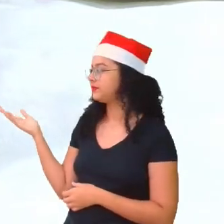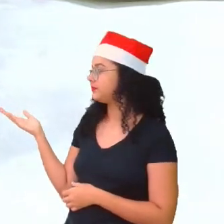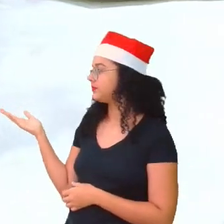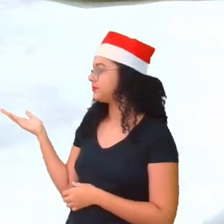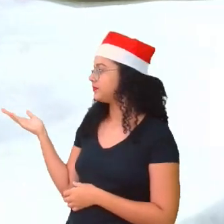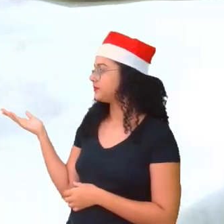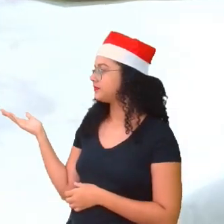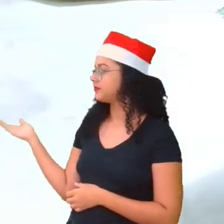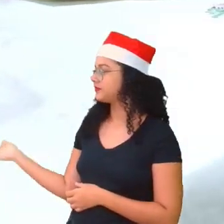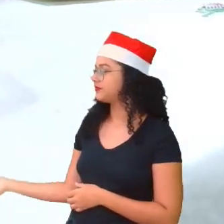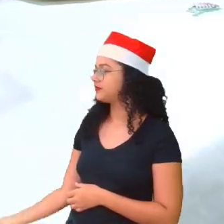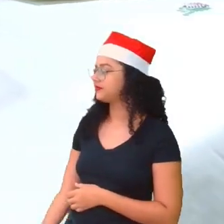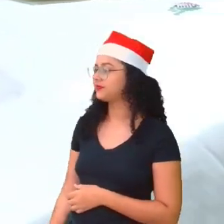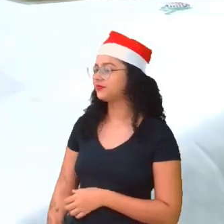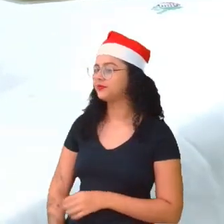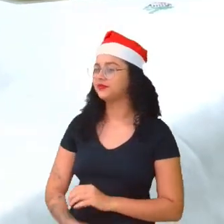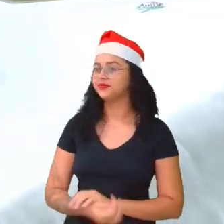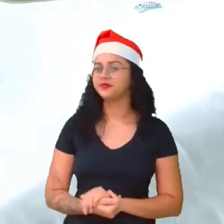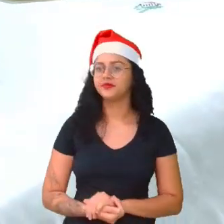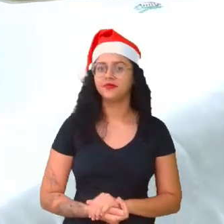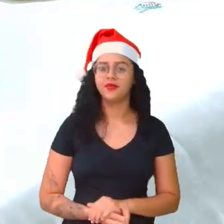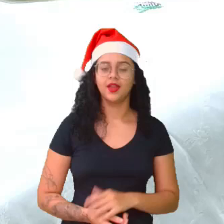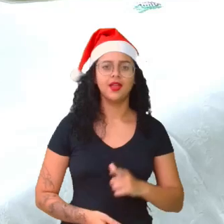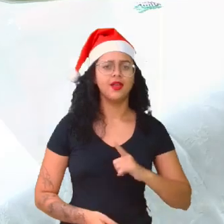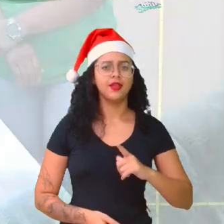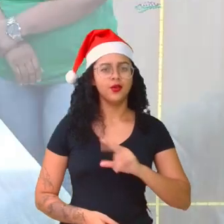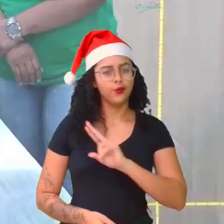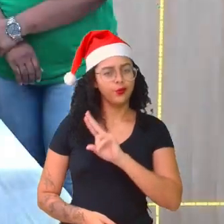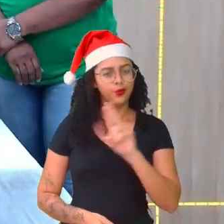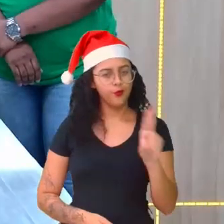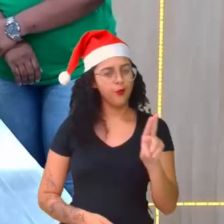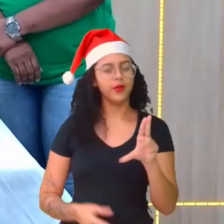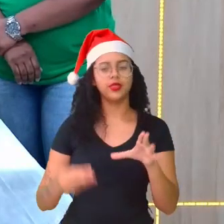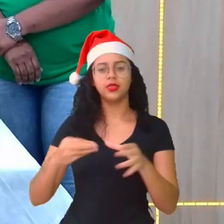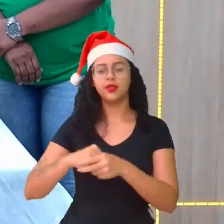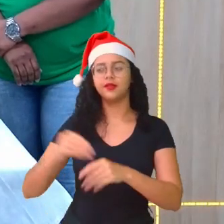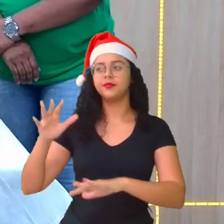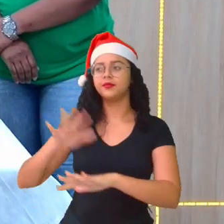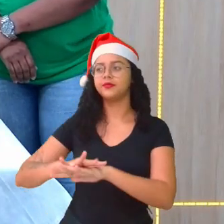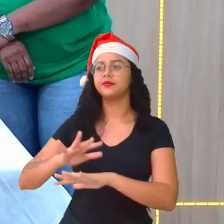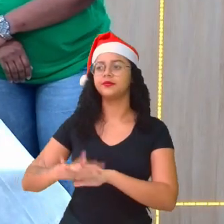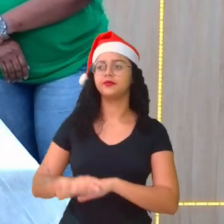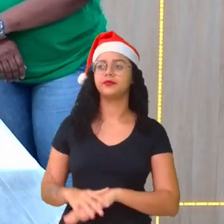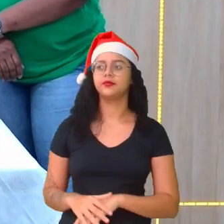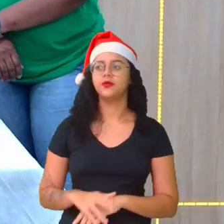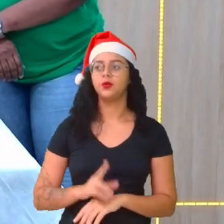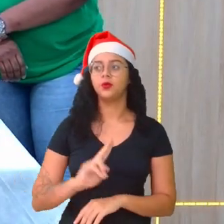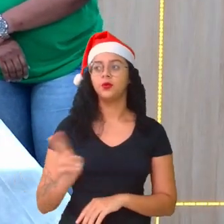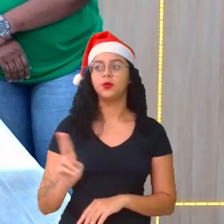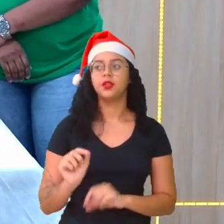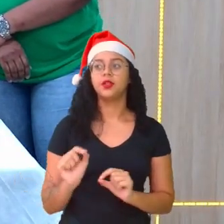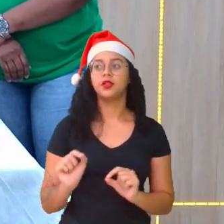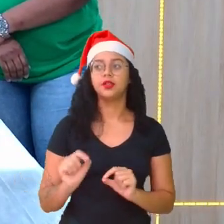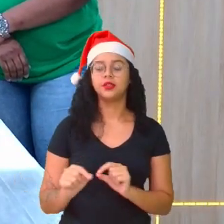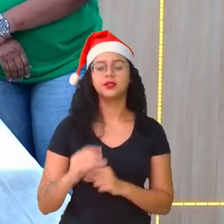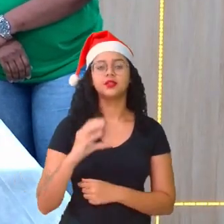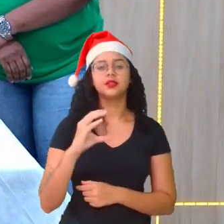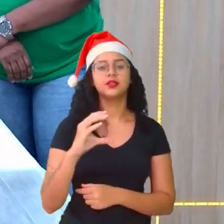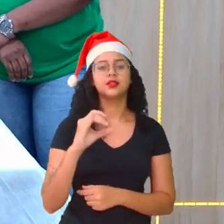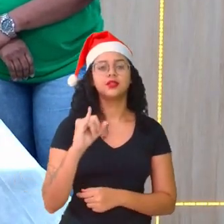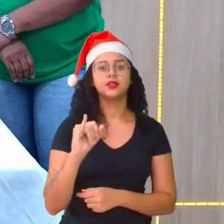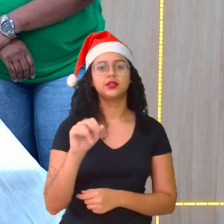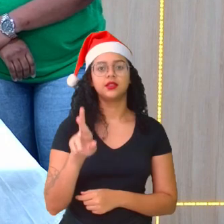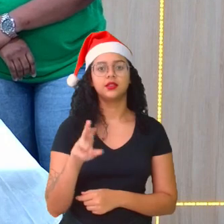borda. Isso, a gente tem um nomezinho na geometria para ele, né, professora? Tem sim. A gente chama de quê, professora? A gente chama de